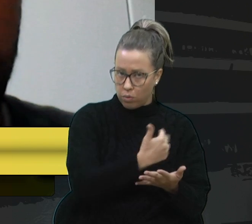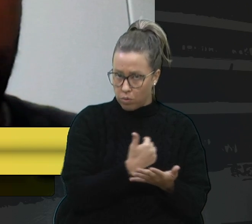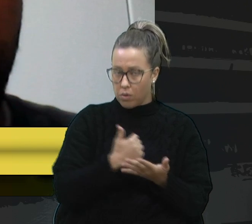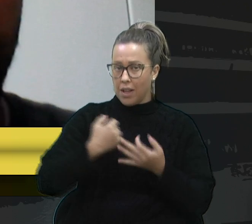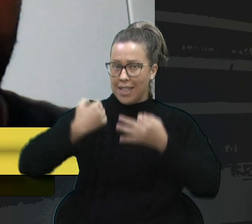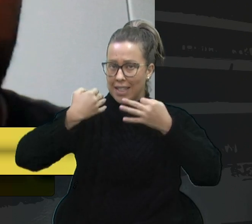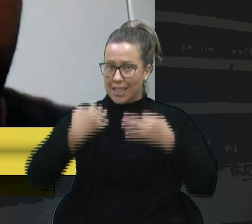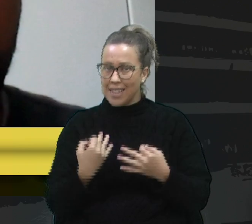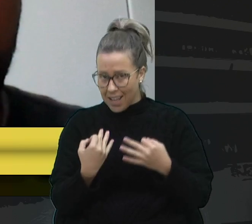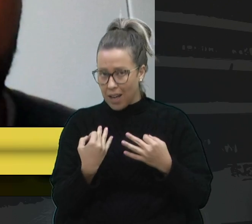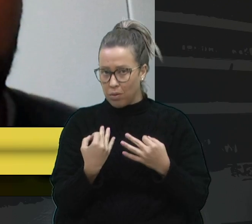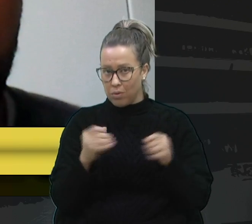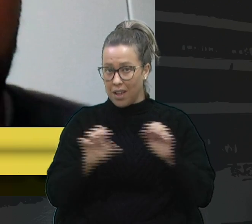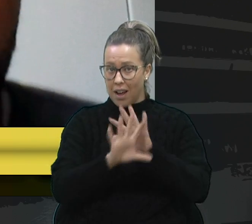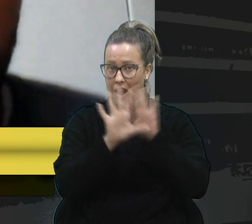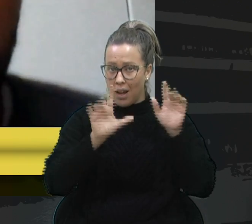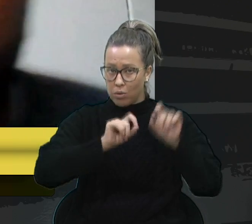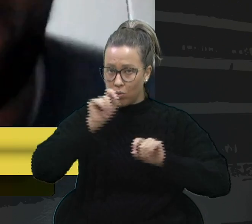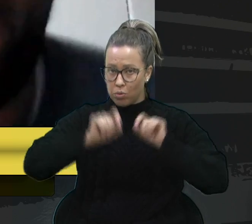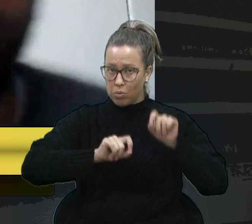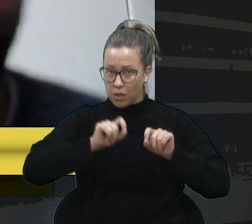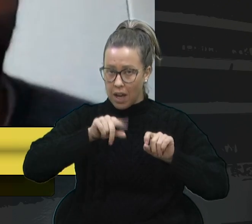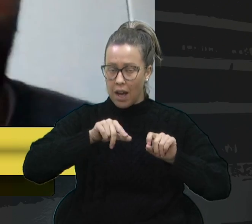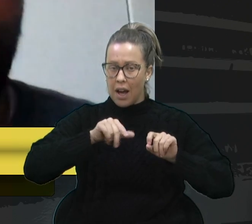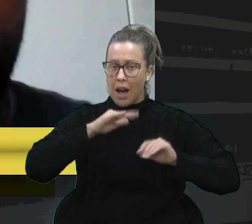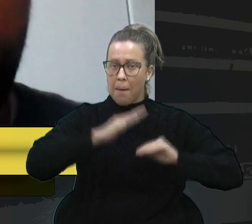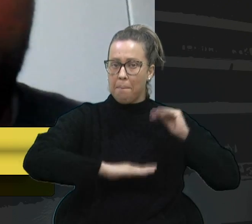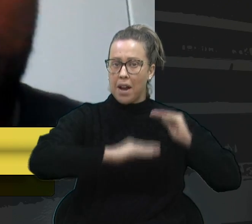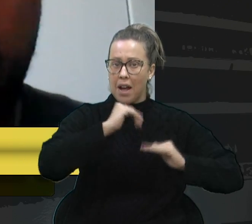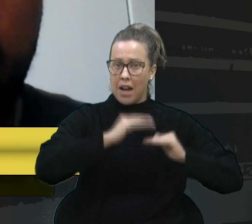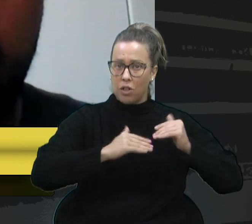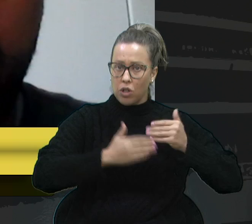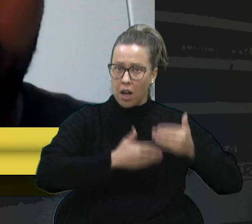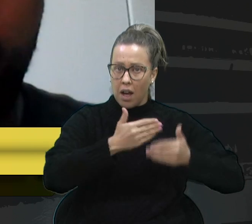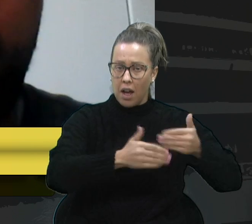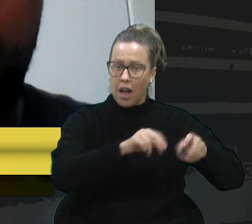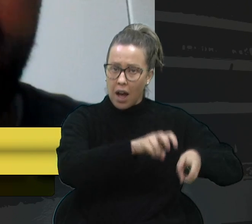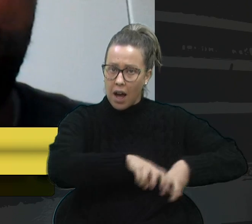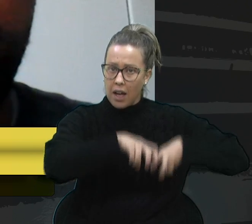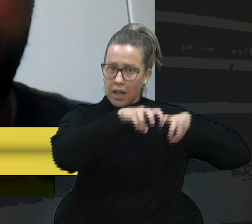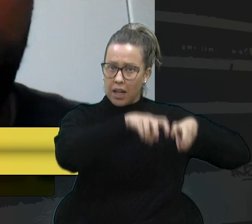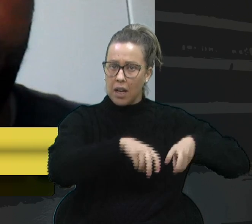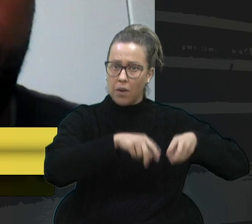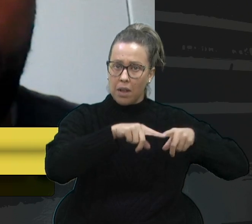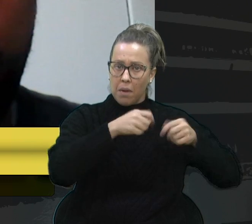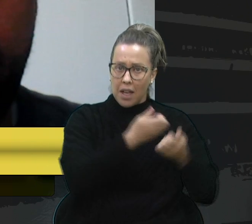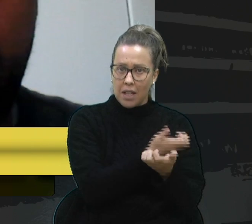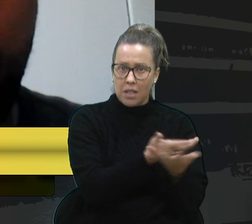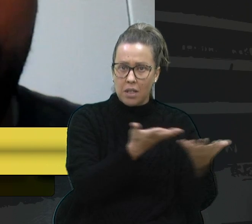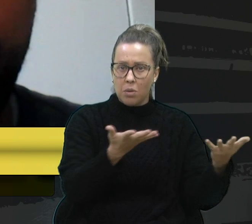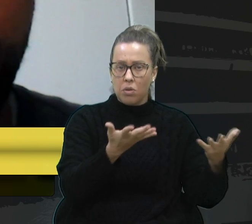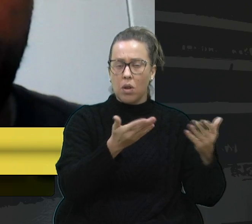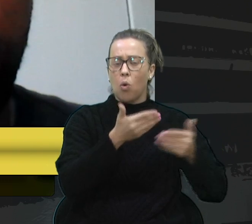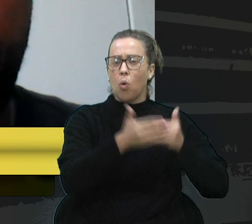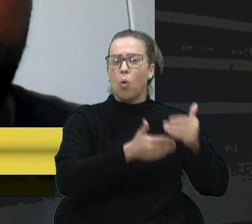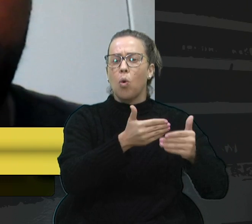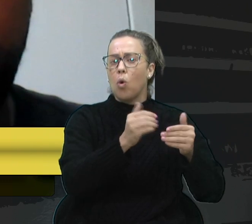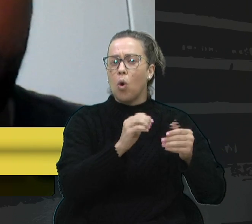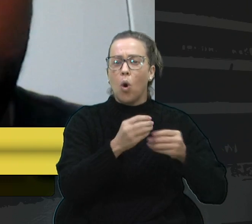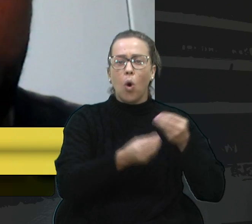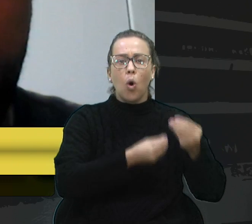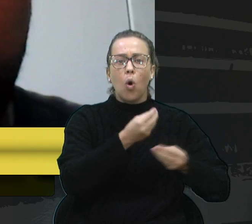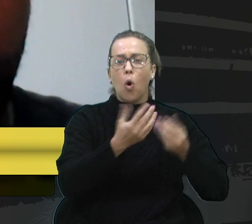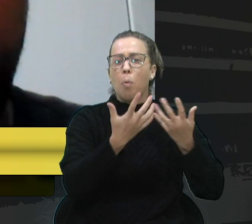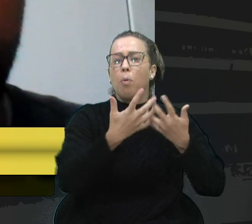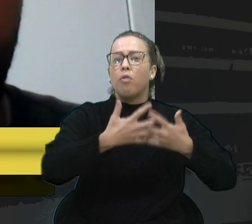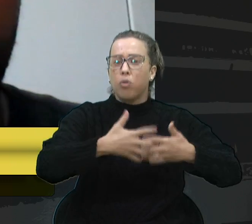e efetivos sobre a produção agrícola, sobre a distribuição dessa produção nos diferentes